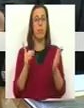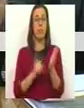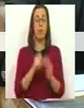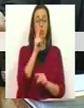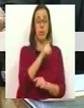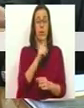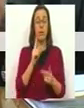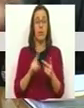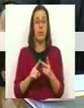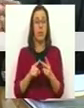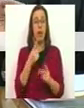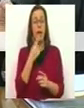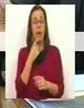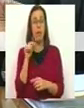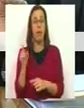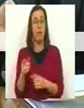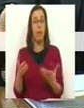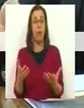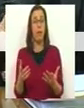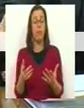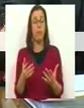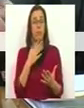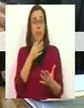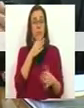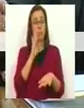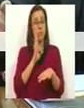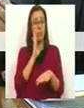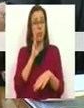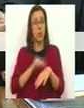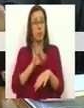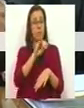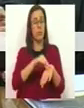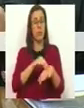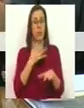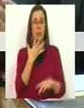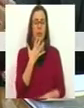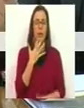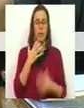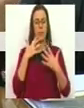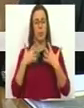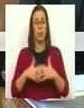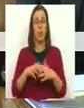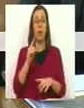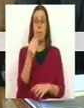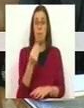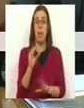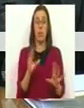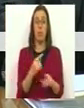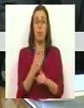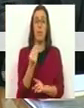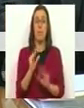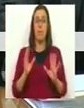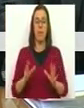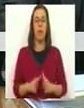Estados Unidos, quer do Reino Unido, que nos têm dado testemunhos de receio, de dúvidas, até de medo, não é? Até de